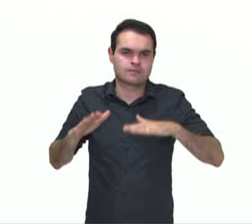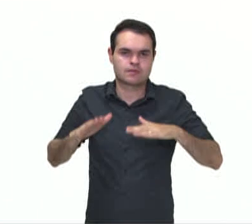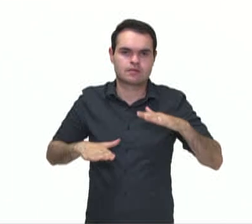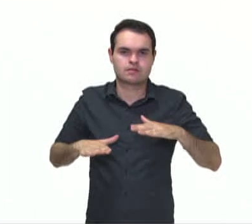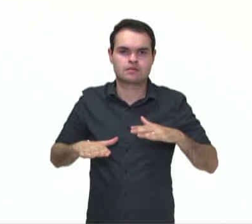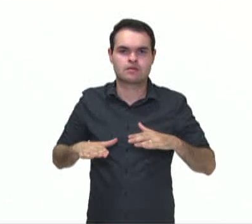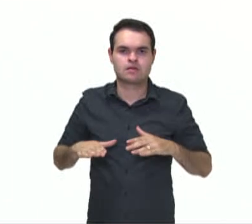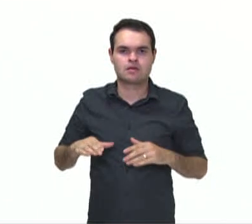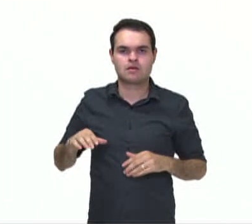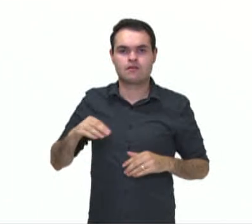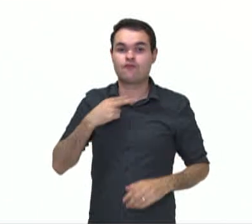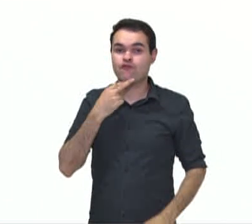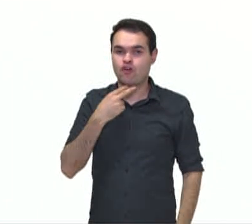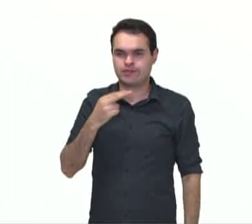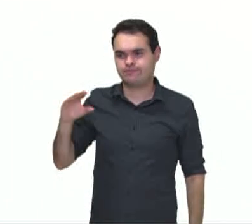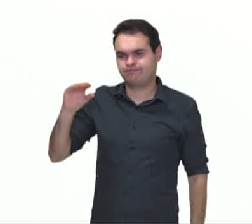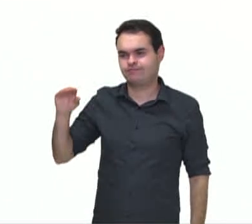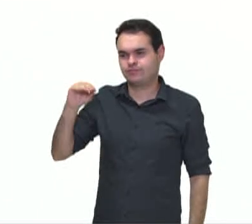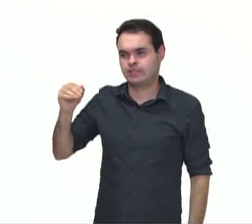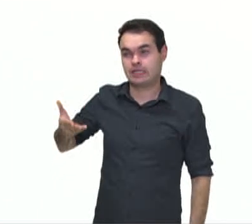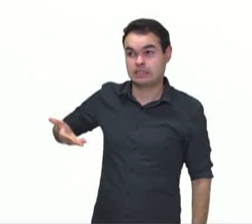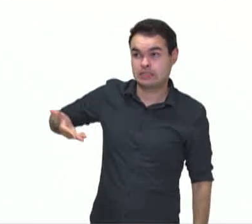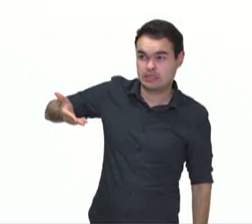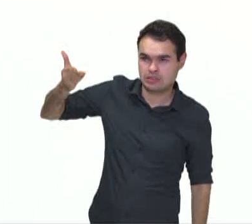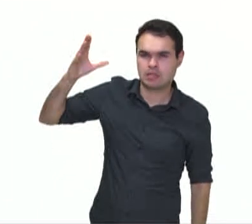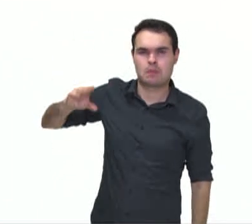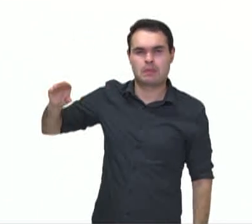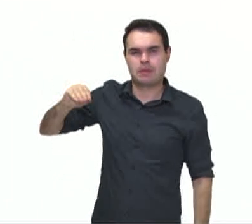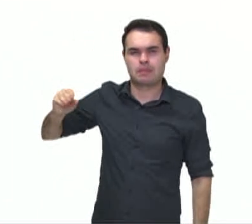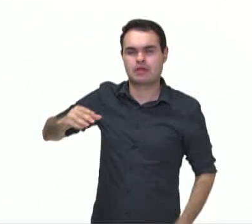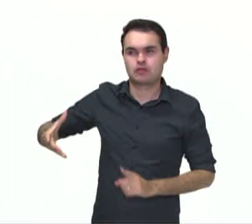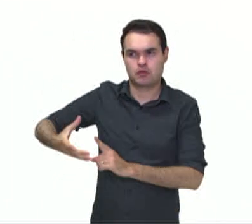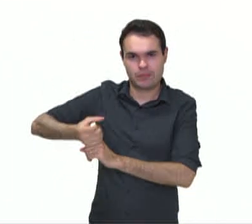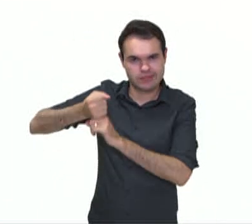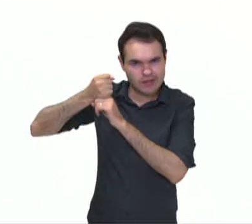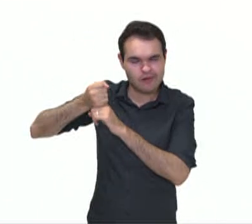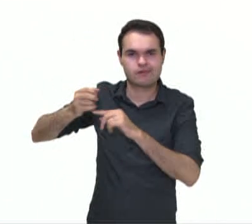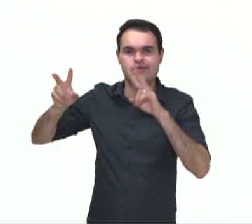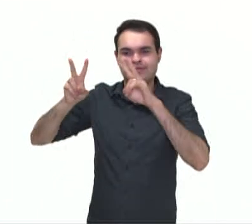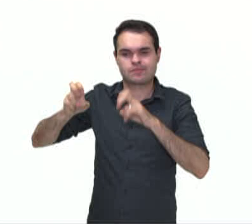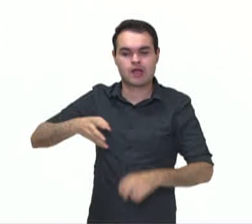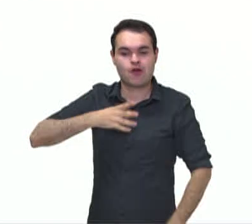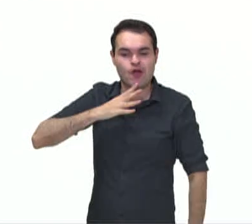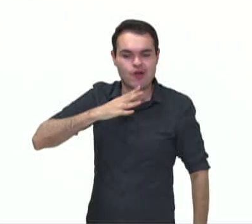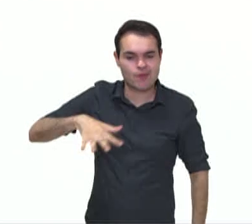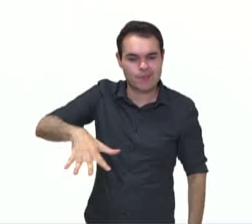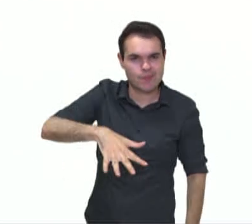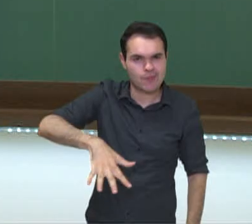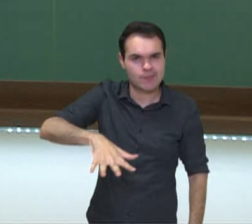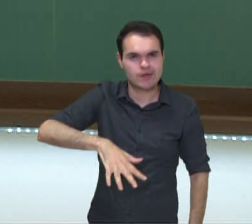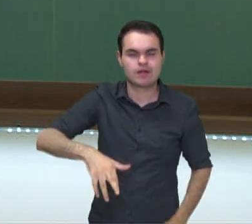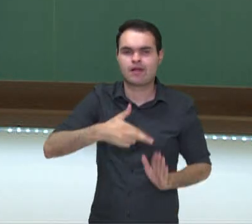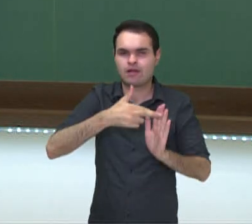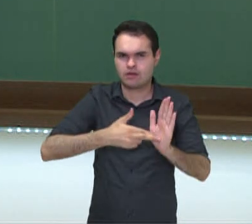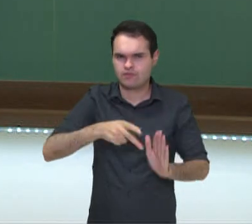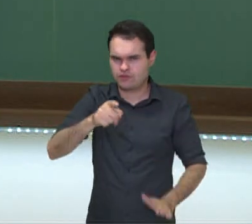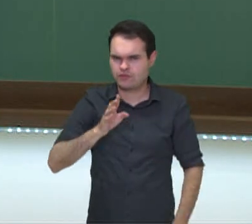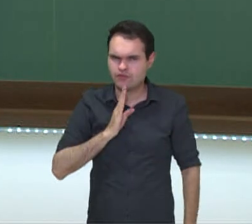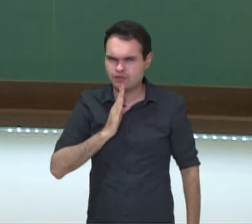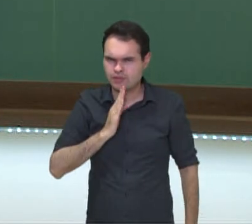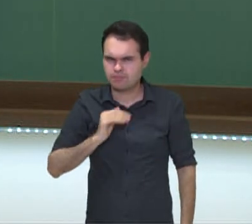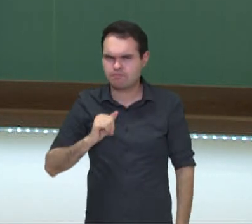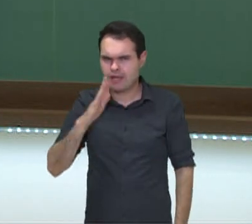Treinar em voz alta, conhecer o público, dominar o assunto são algumas delas. Você conhece mais